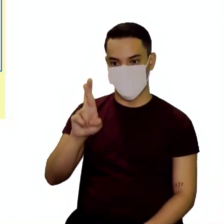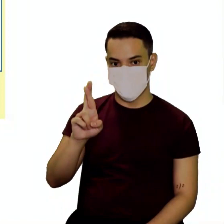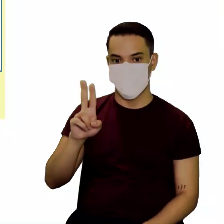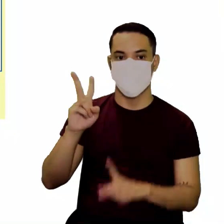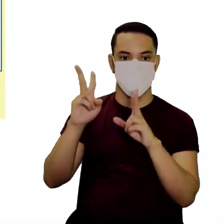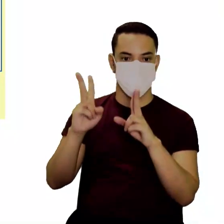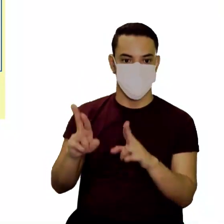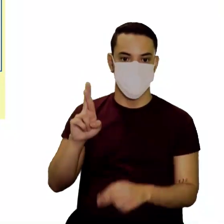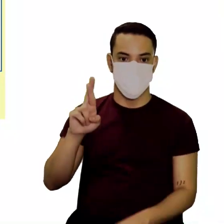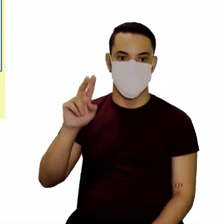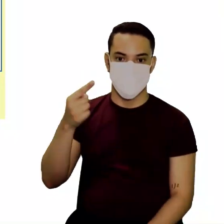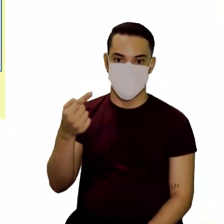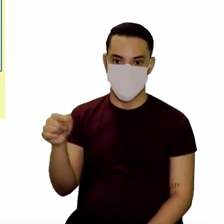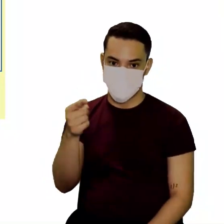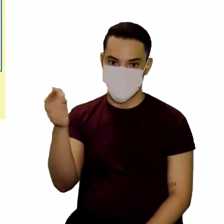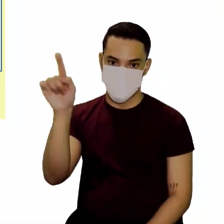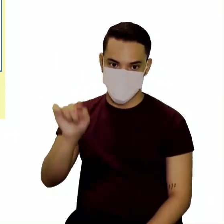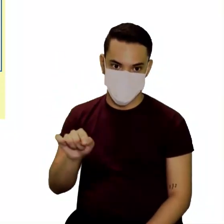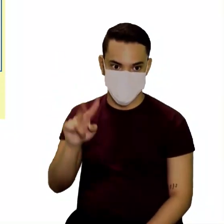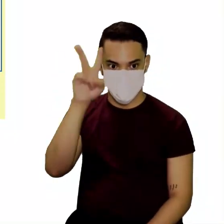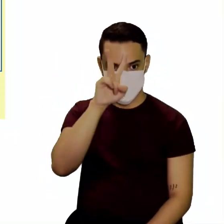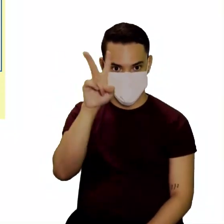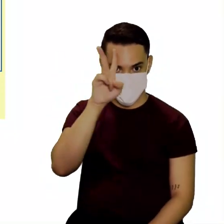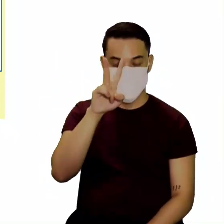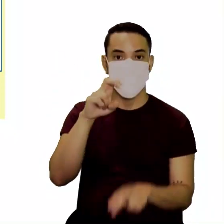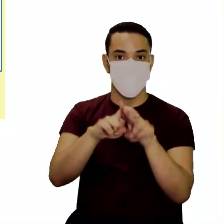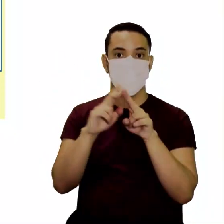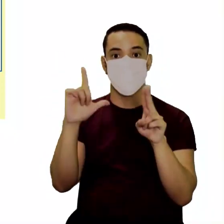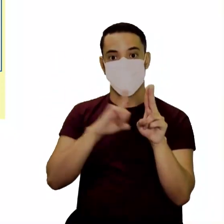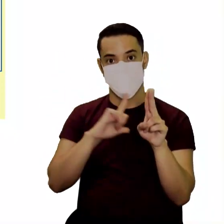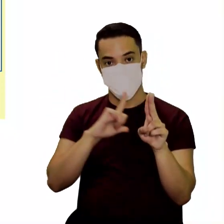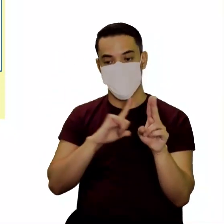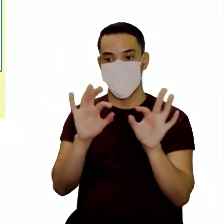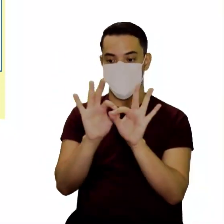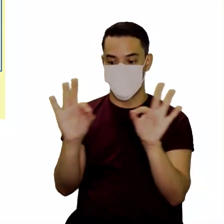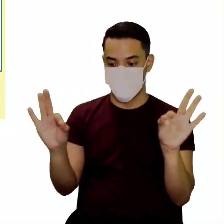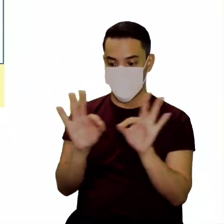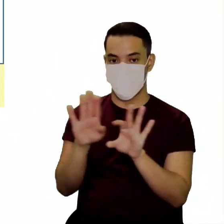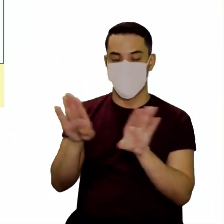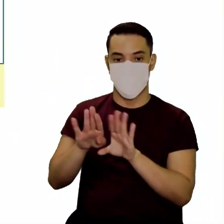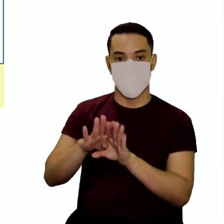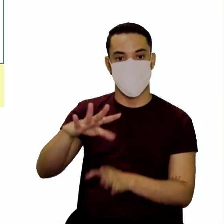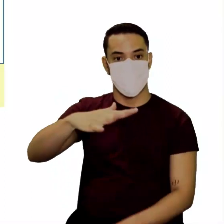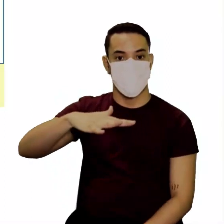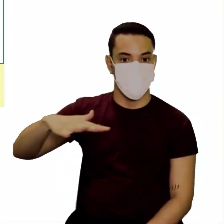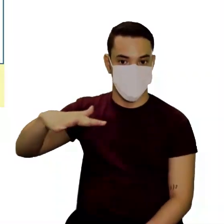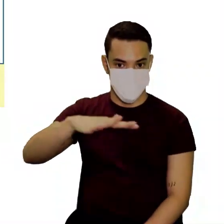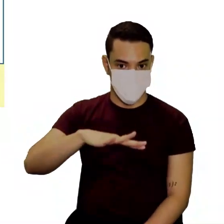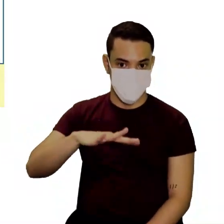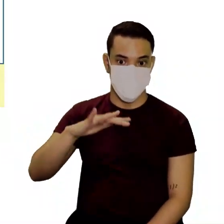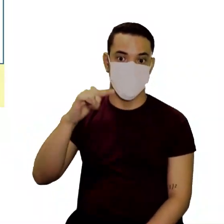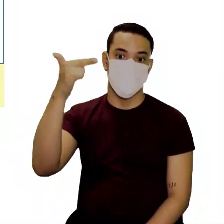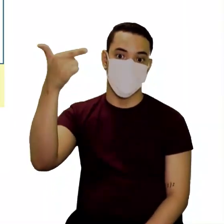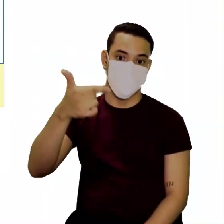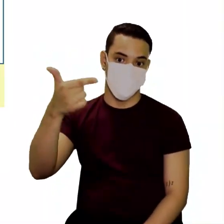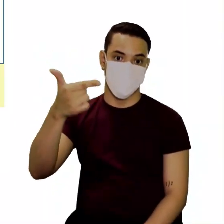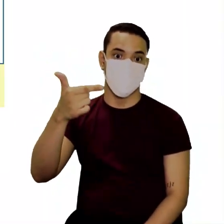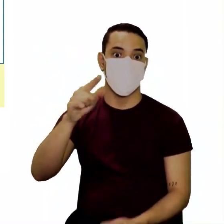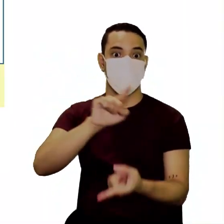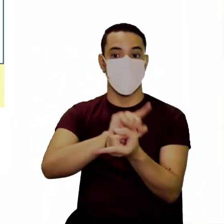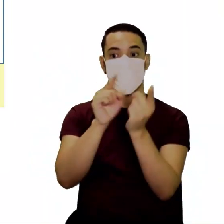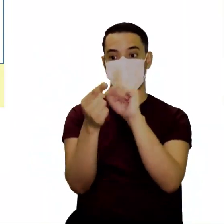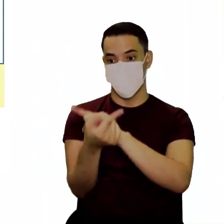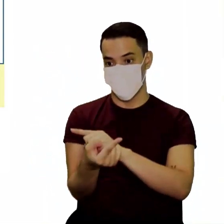ρ, aí você tem o comprimento e também a área. No segundo caso, aí já mudou,